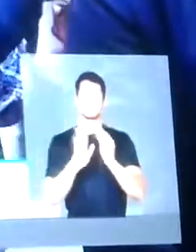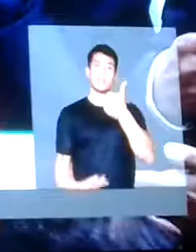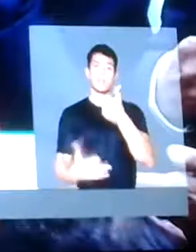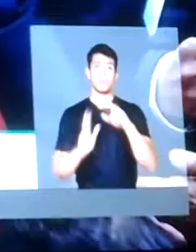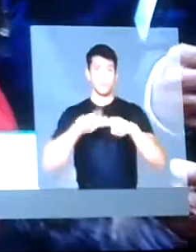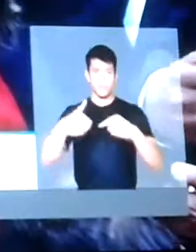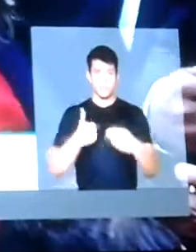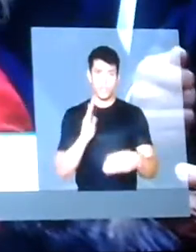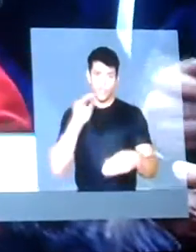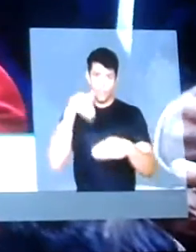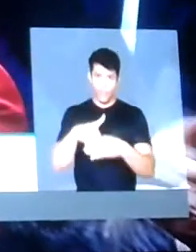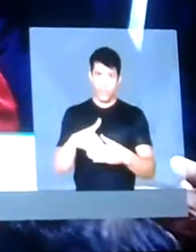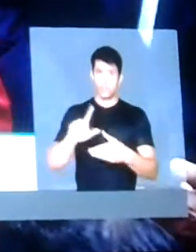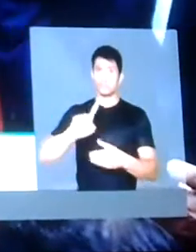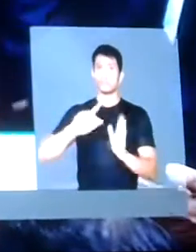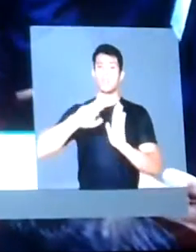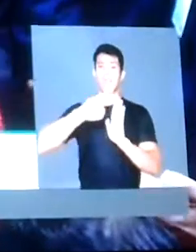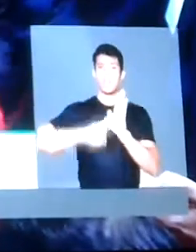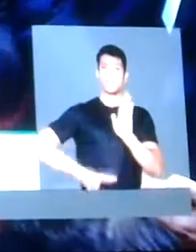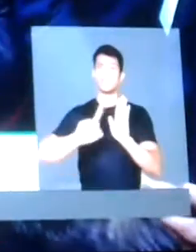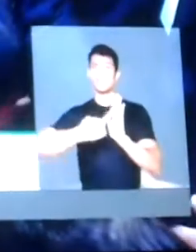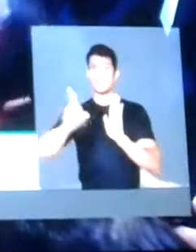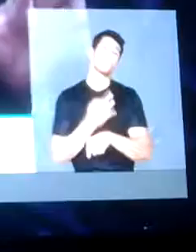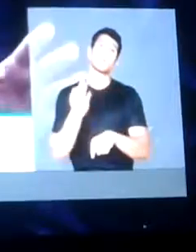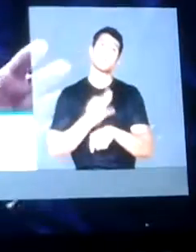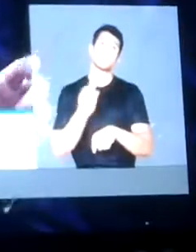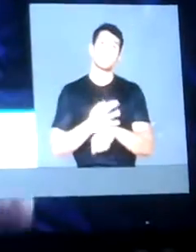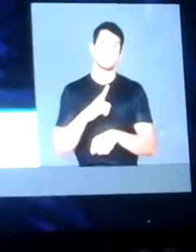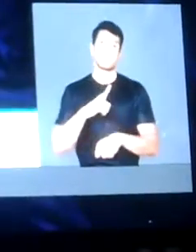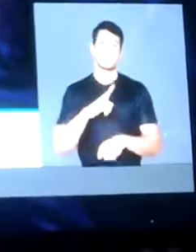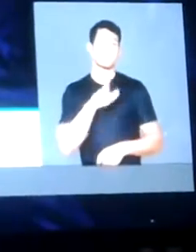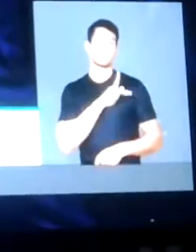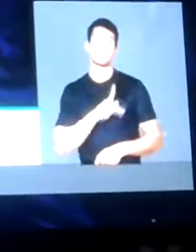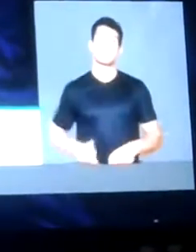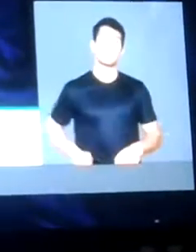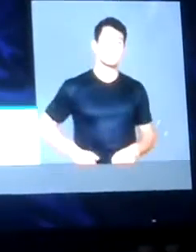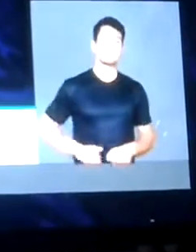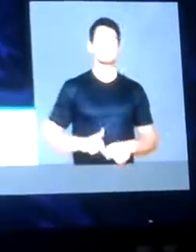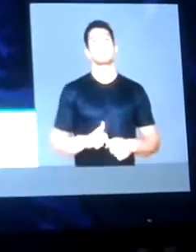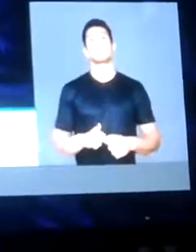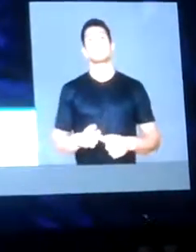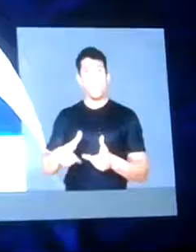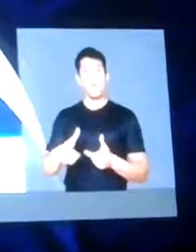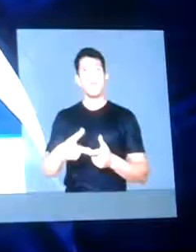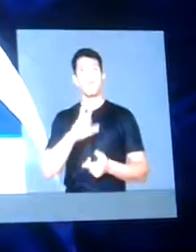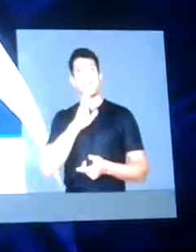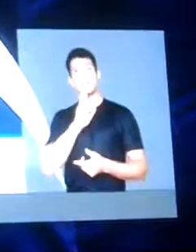Eu voto não ao relatório. Eu voto sim ao relatório.